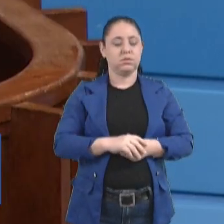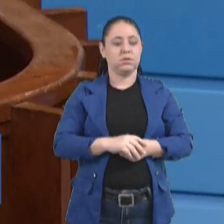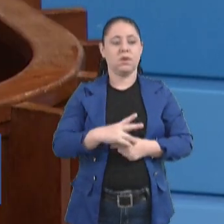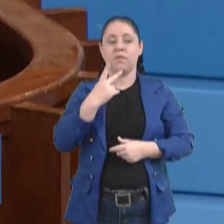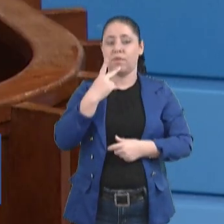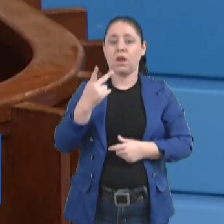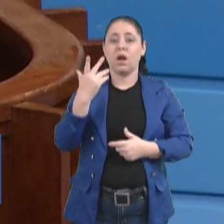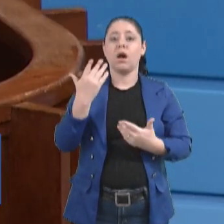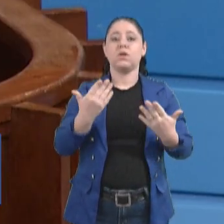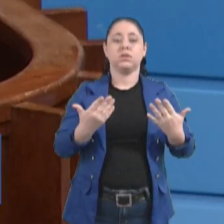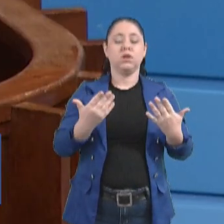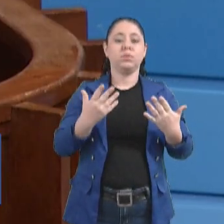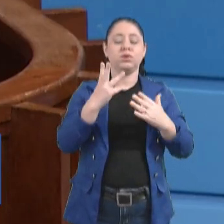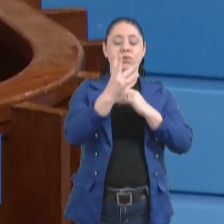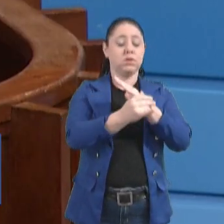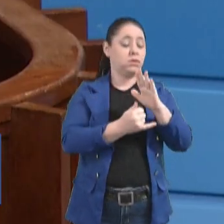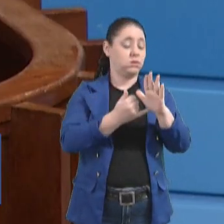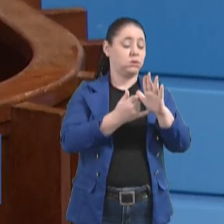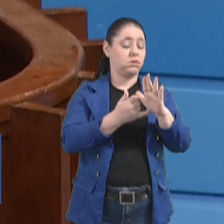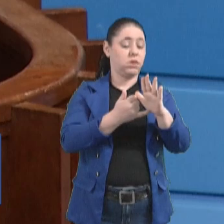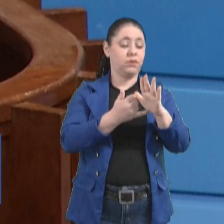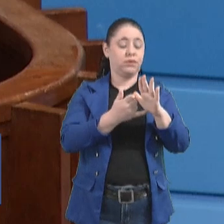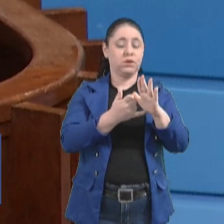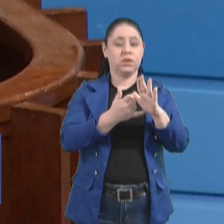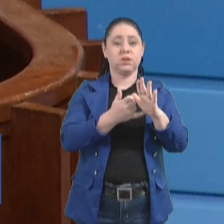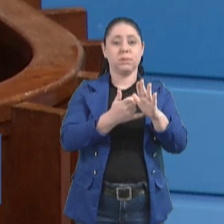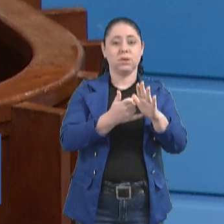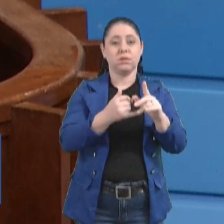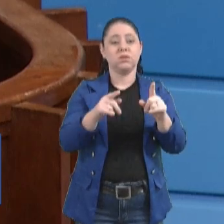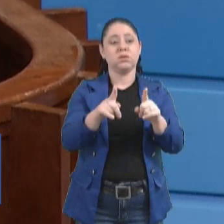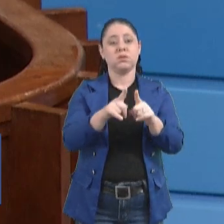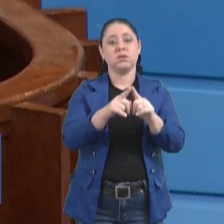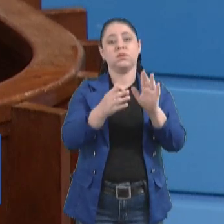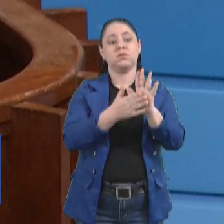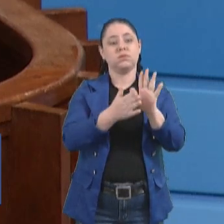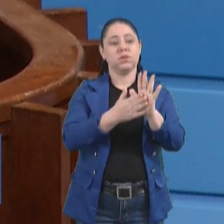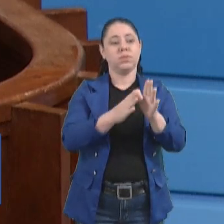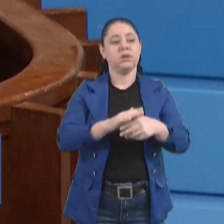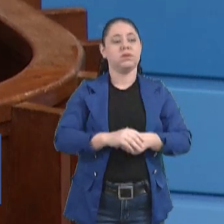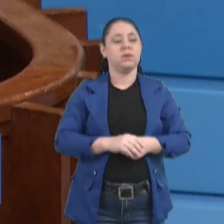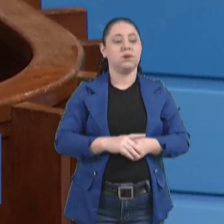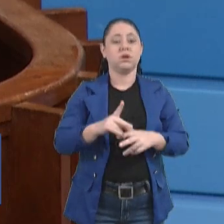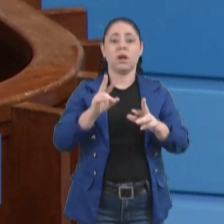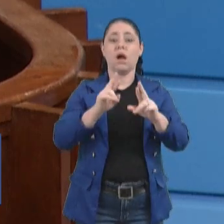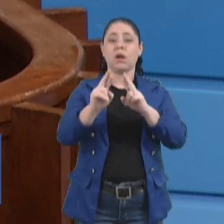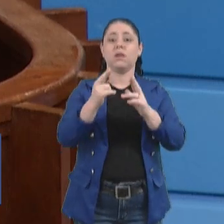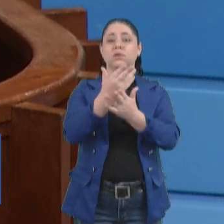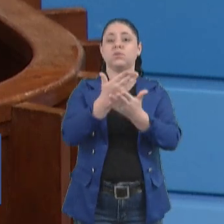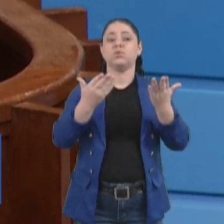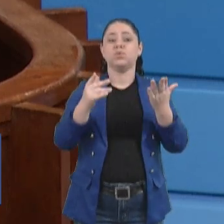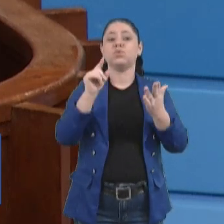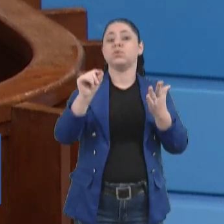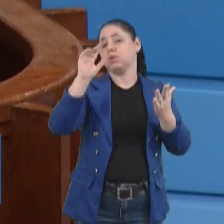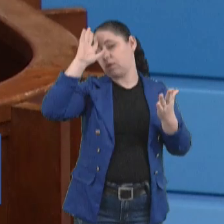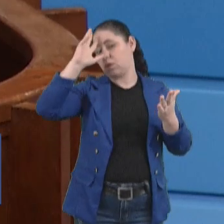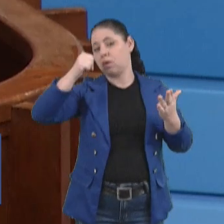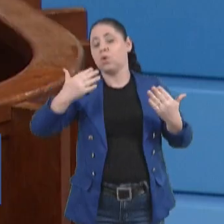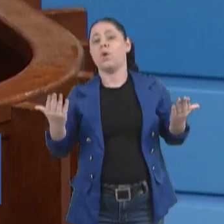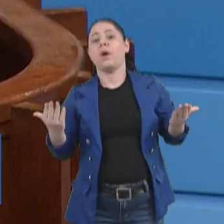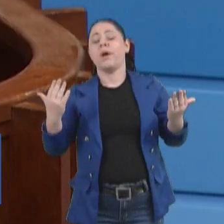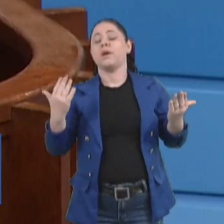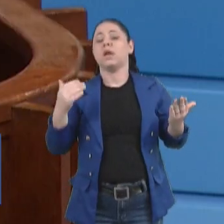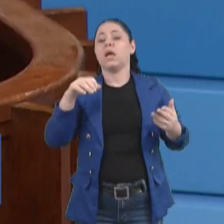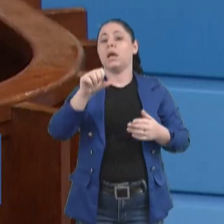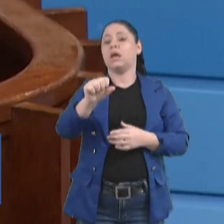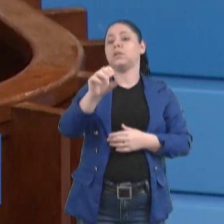para falar de um projeto de lei que nós propusemos em reação à decisão do